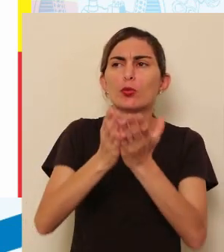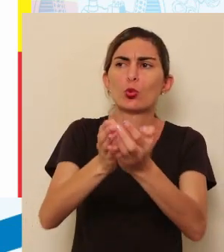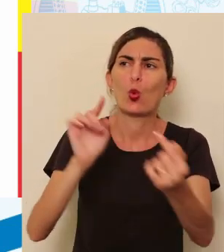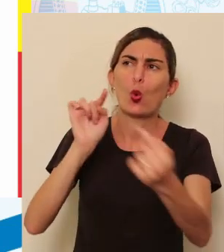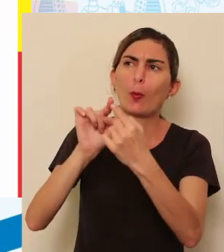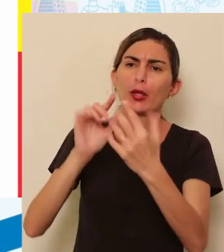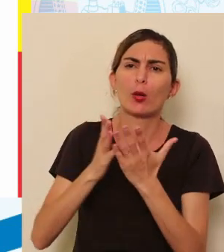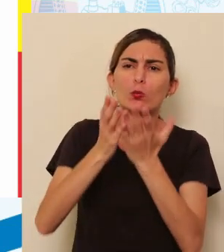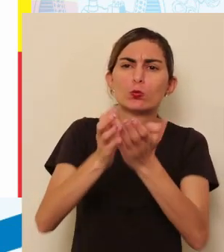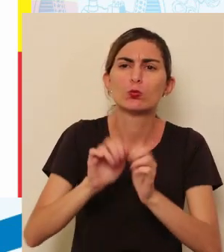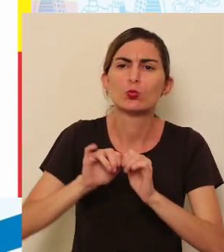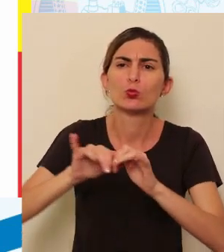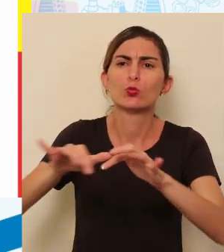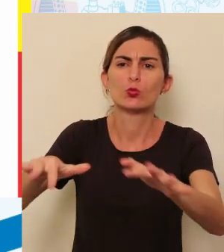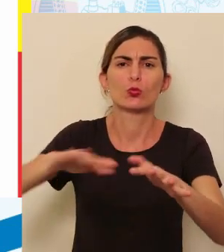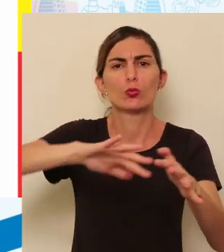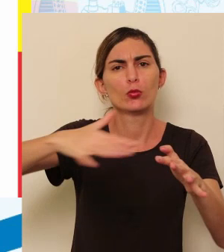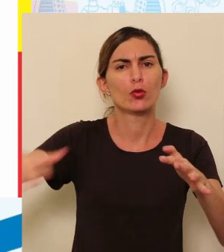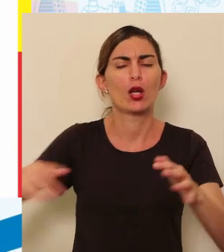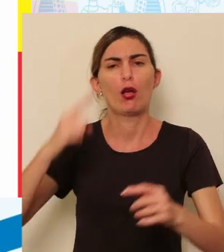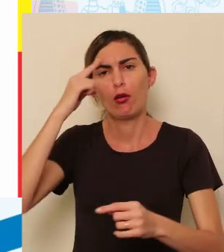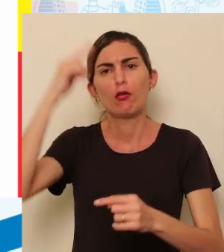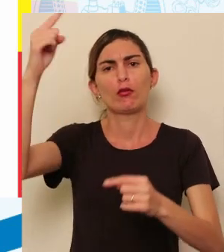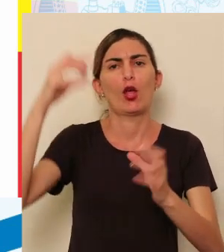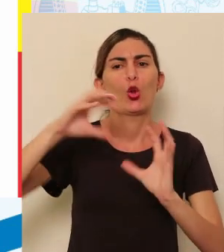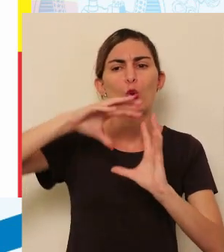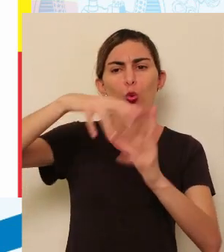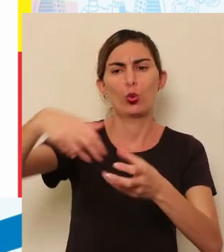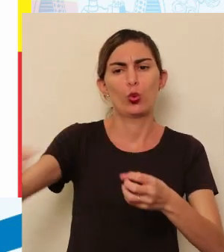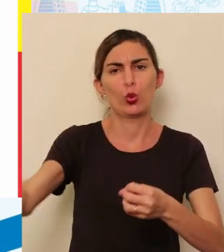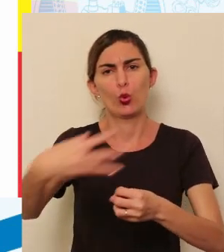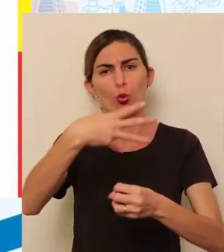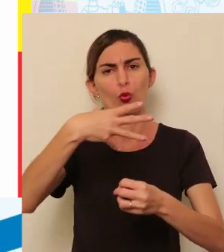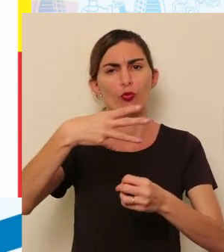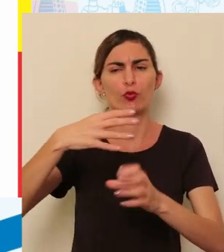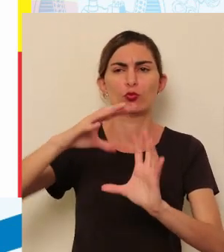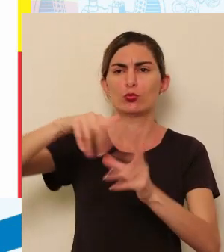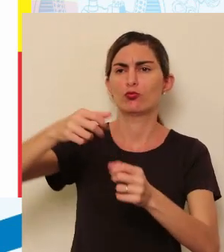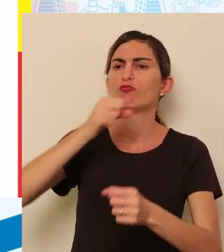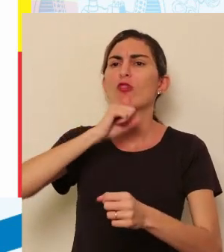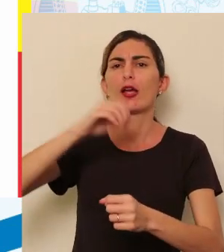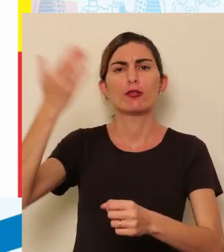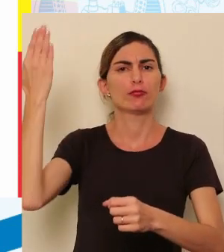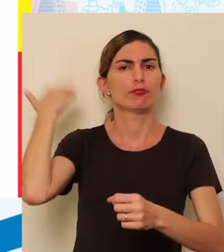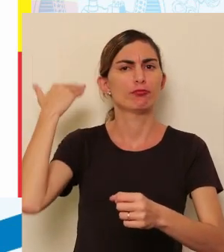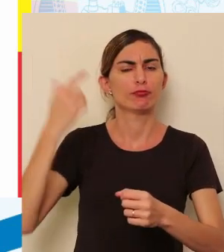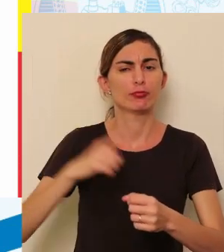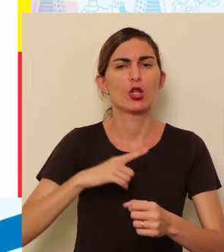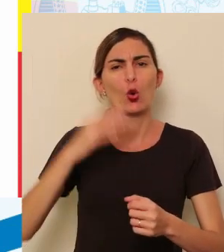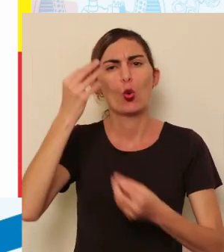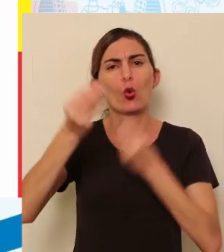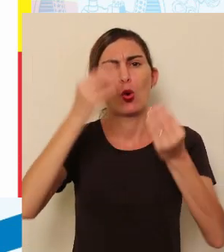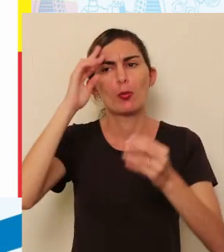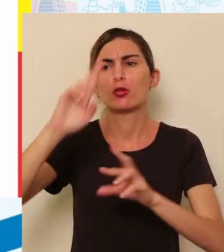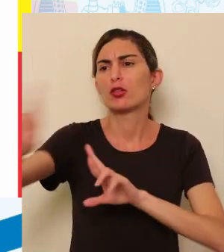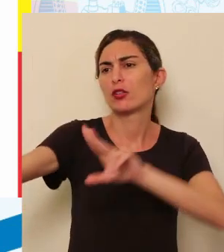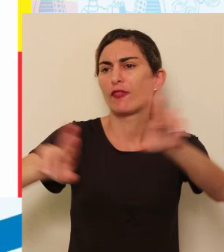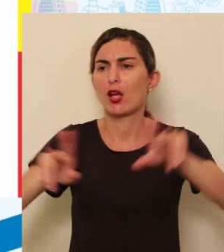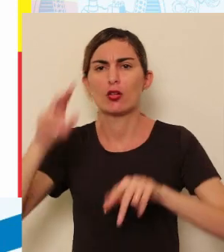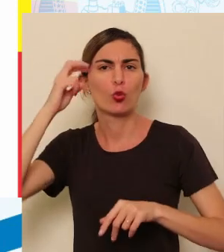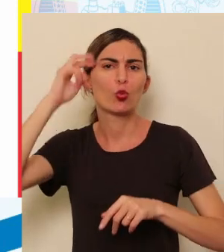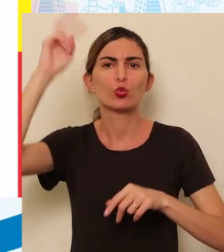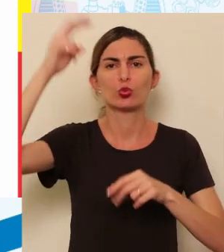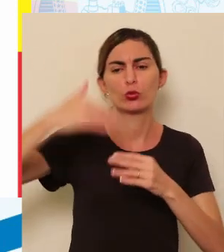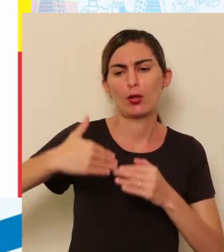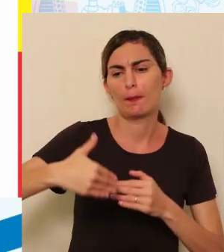expansão marítima? Qual a ideia de novo mundo e velho mundo que temos? Como compreendemos a diversidade